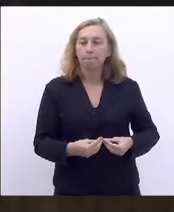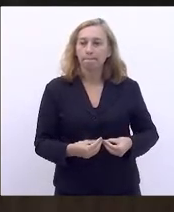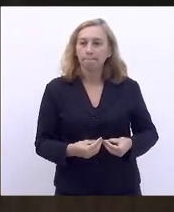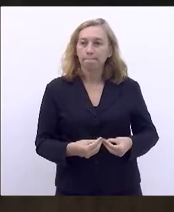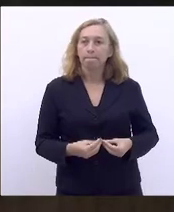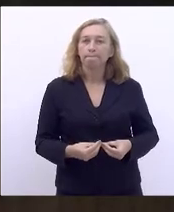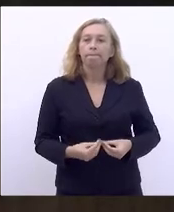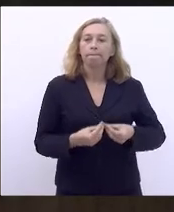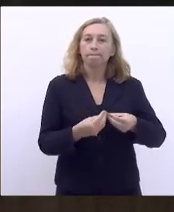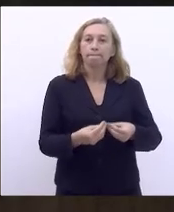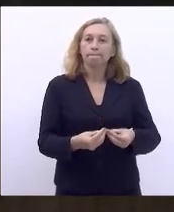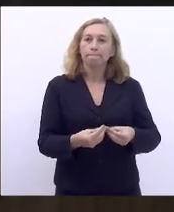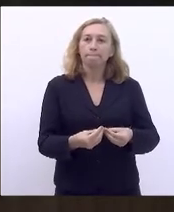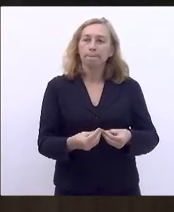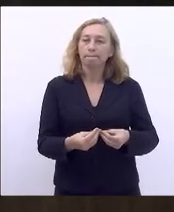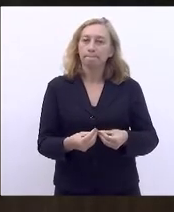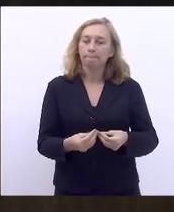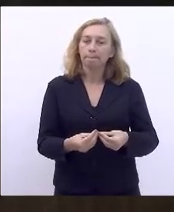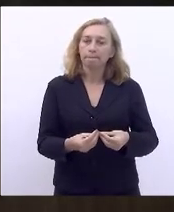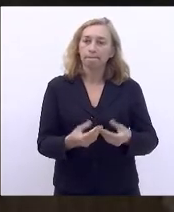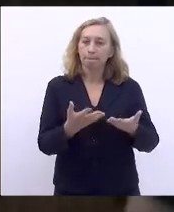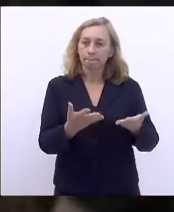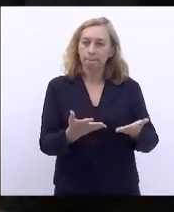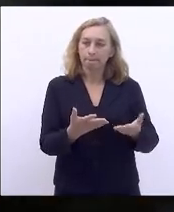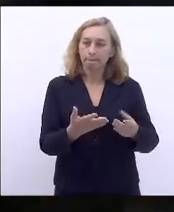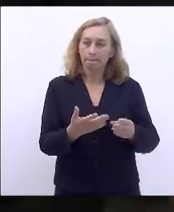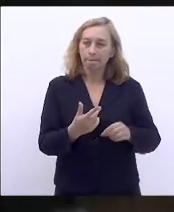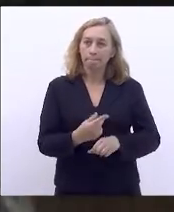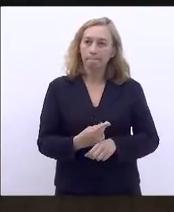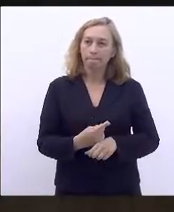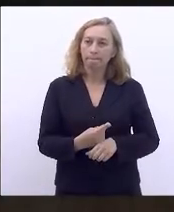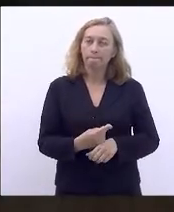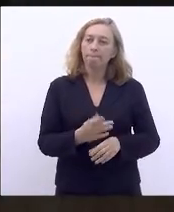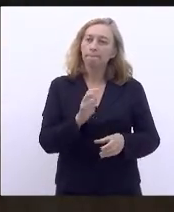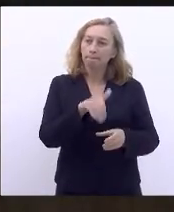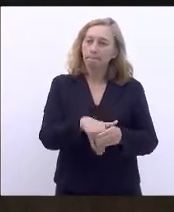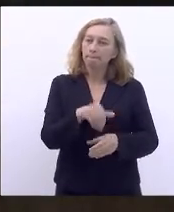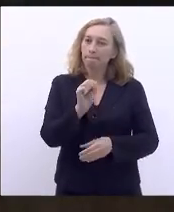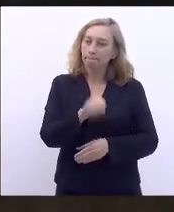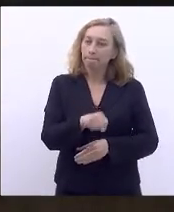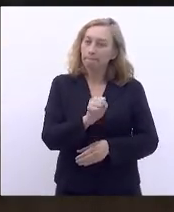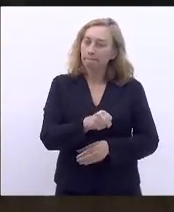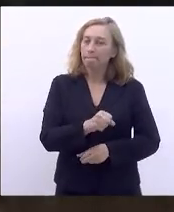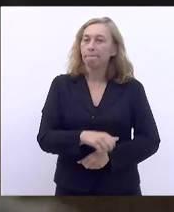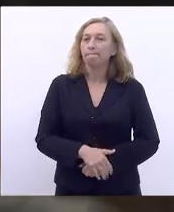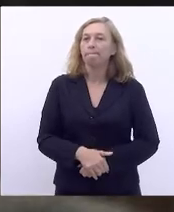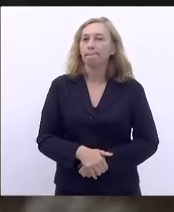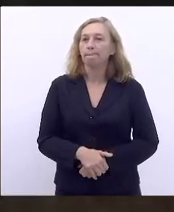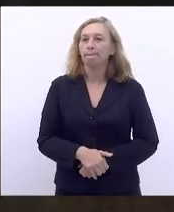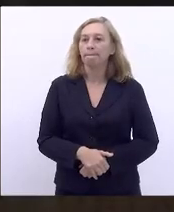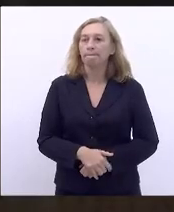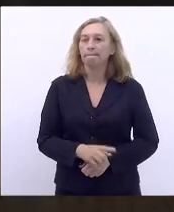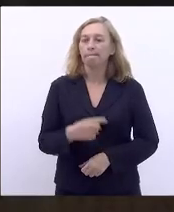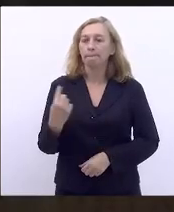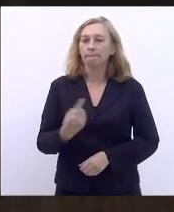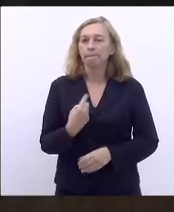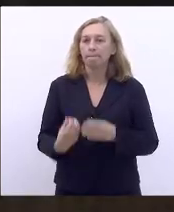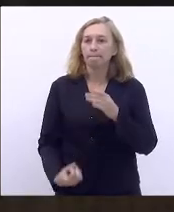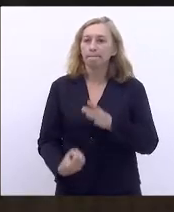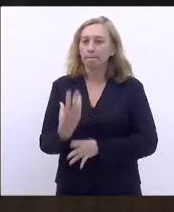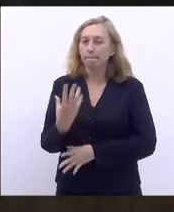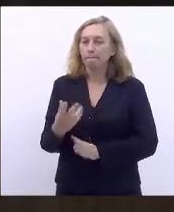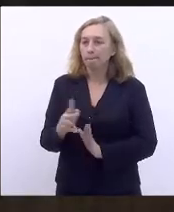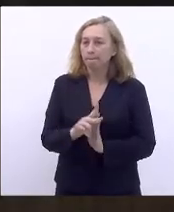essa honraria. Então, votamos favoravelmente, somos um dos autores